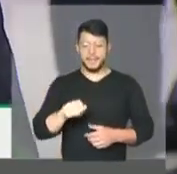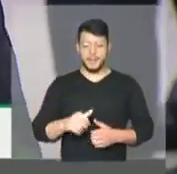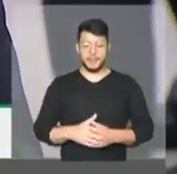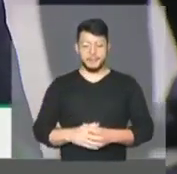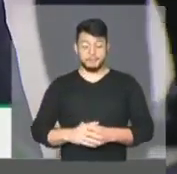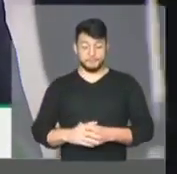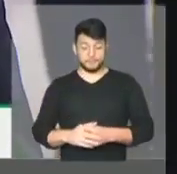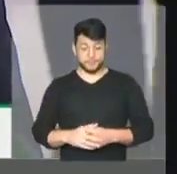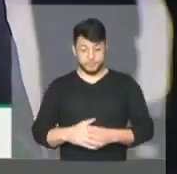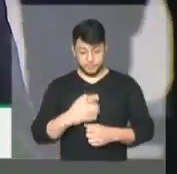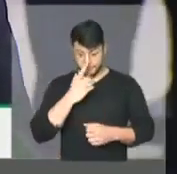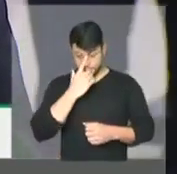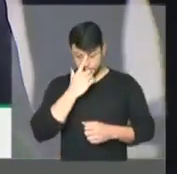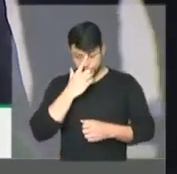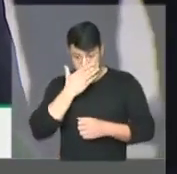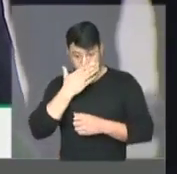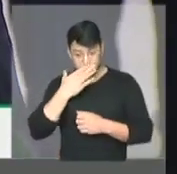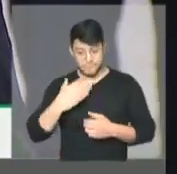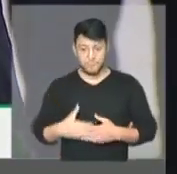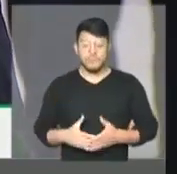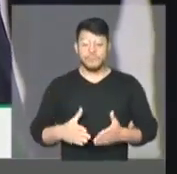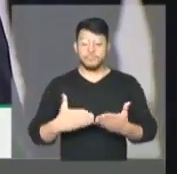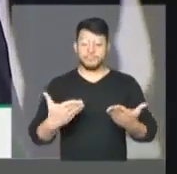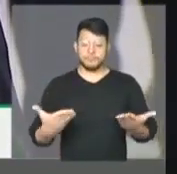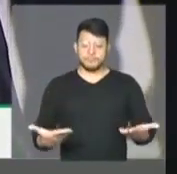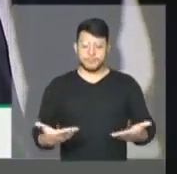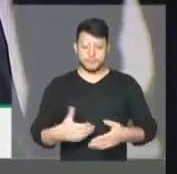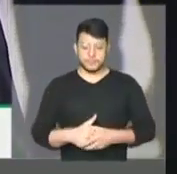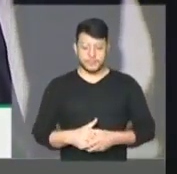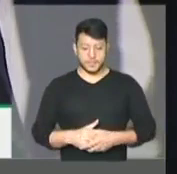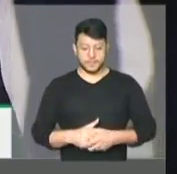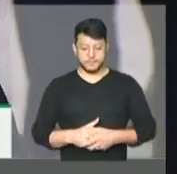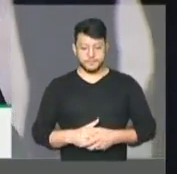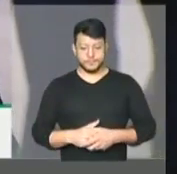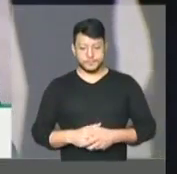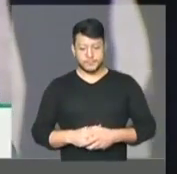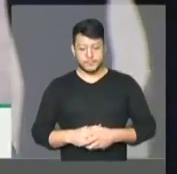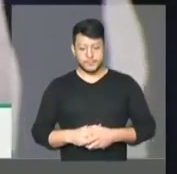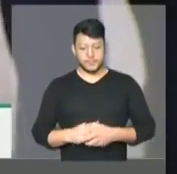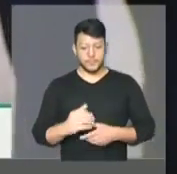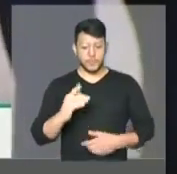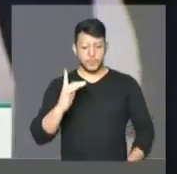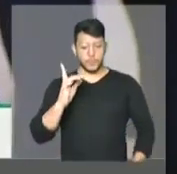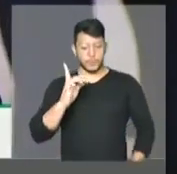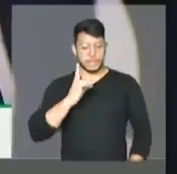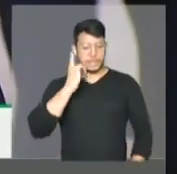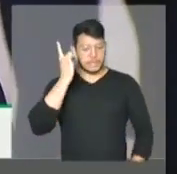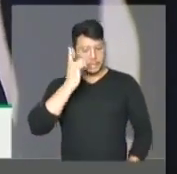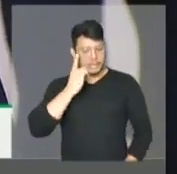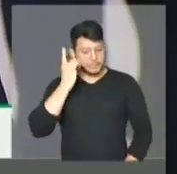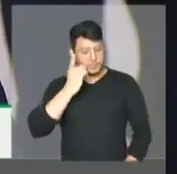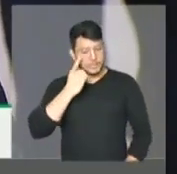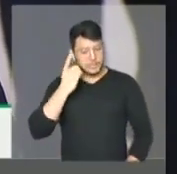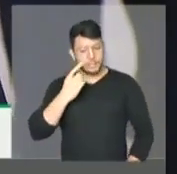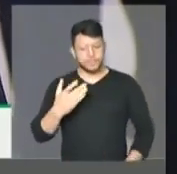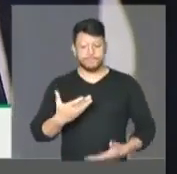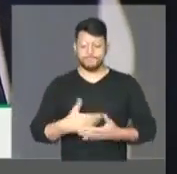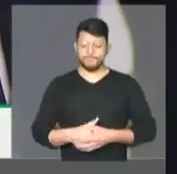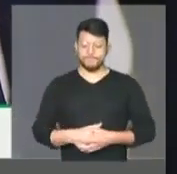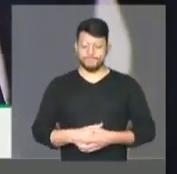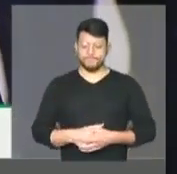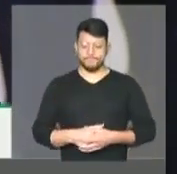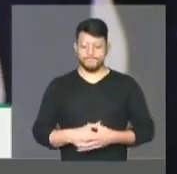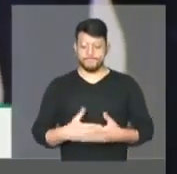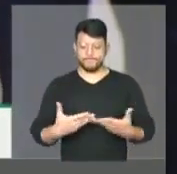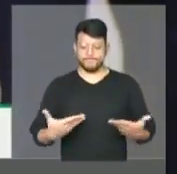Meu amigo e líder, deputado Augusto Coutinho, ao ver aqui o seu pronunciamento, quando você